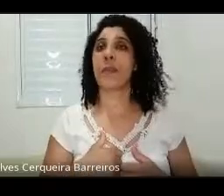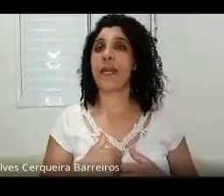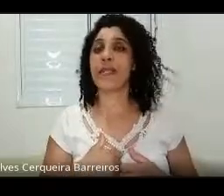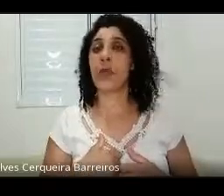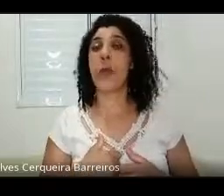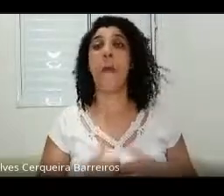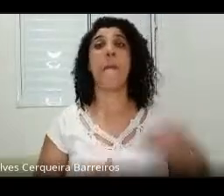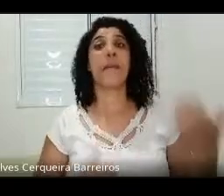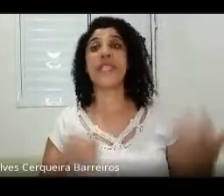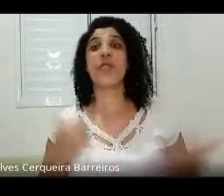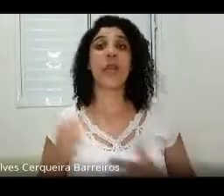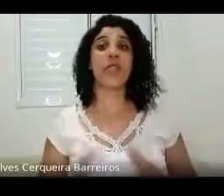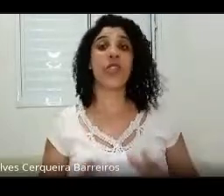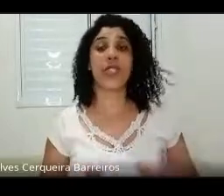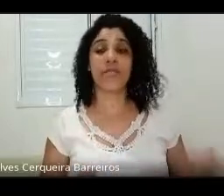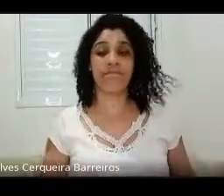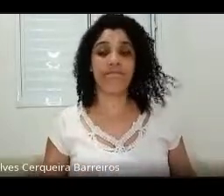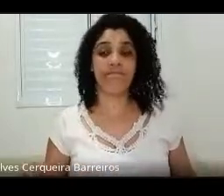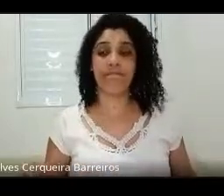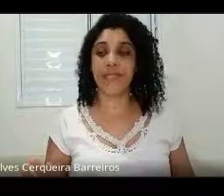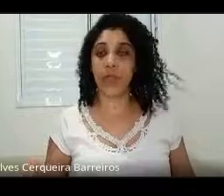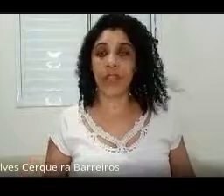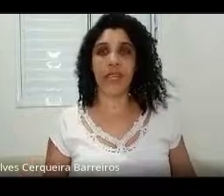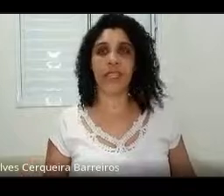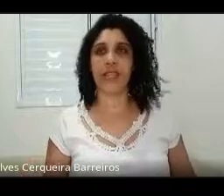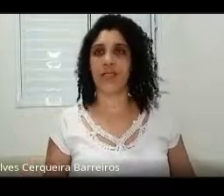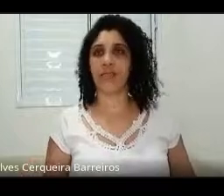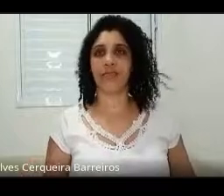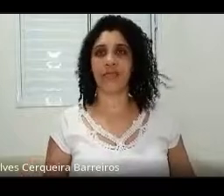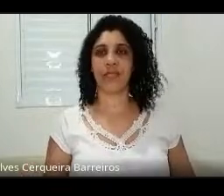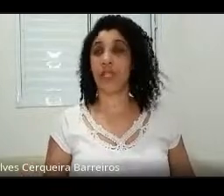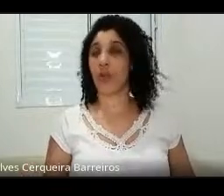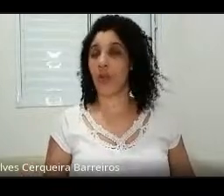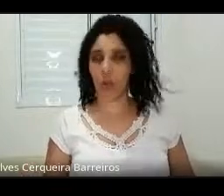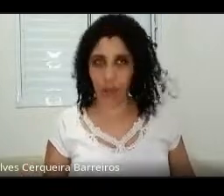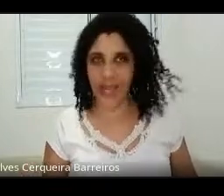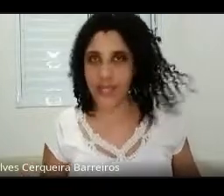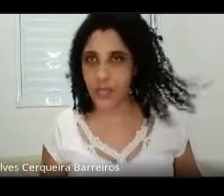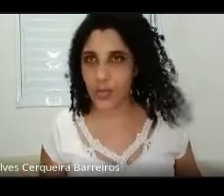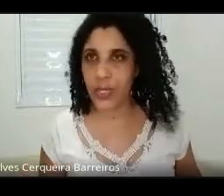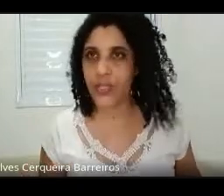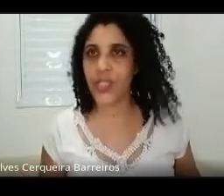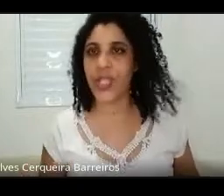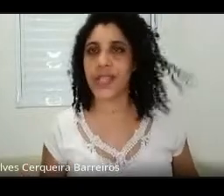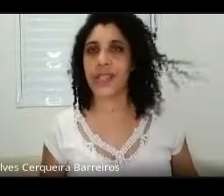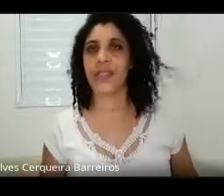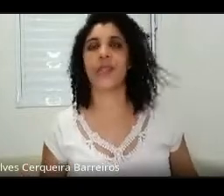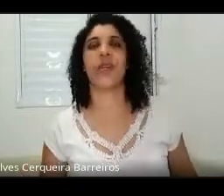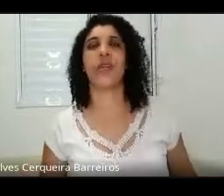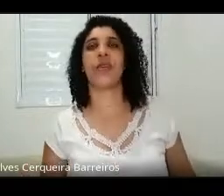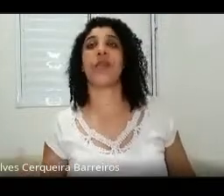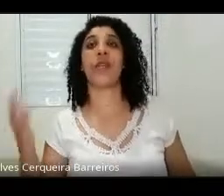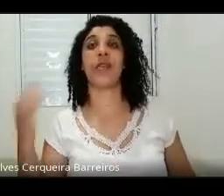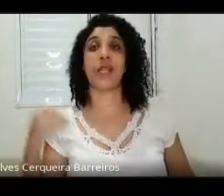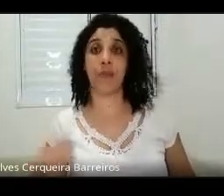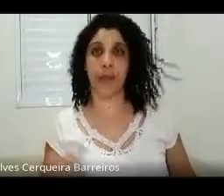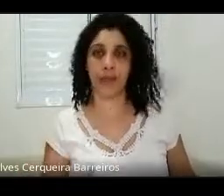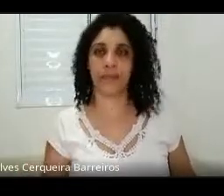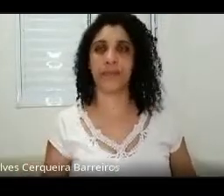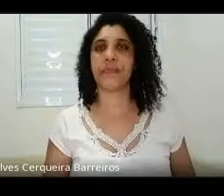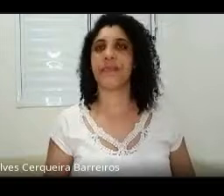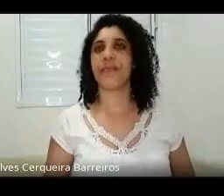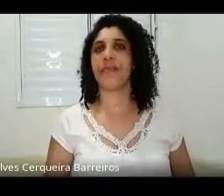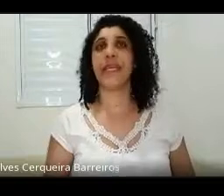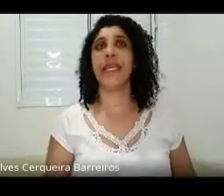essa preparação. Mas se o intérprete não teve acesso, que quase nunca a gente tem acesso ao material